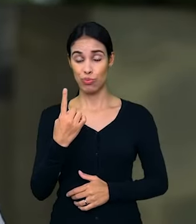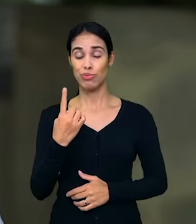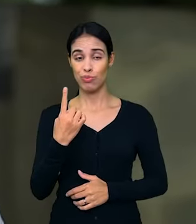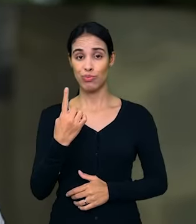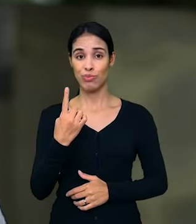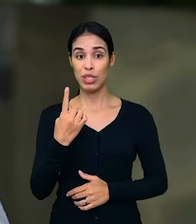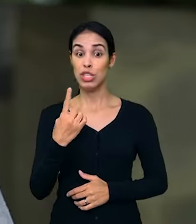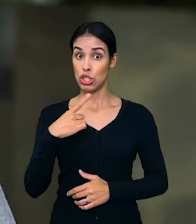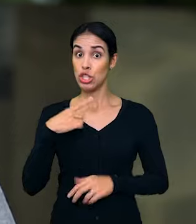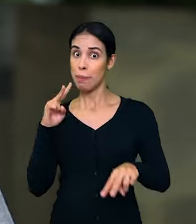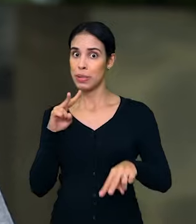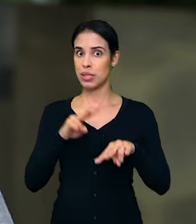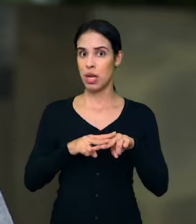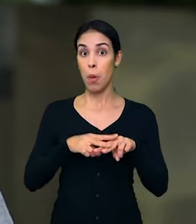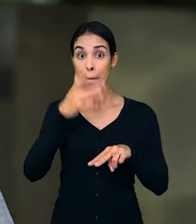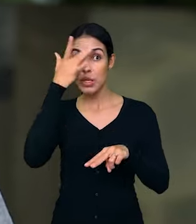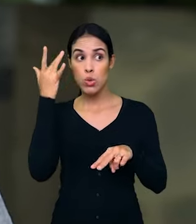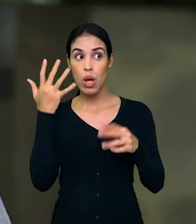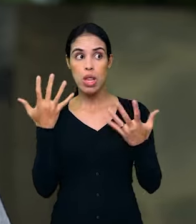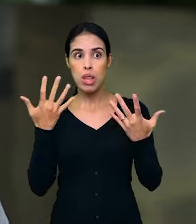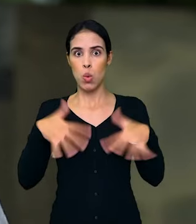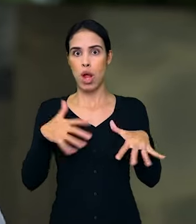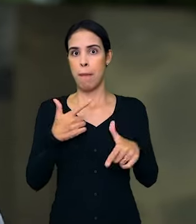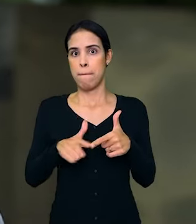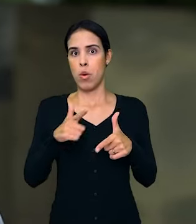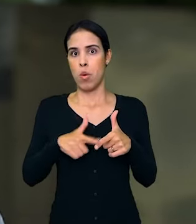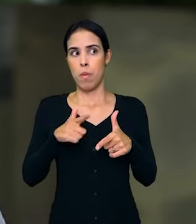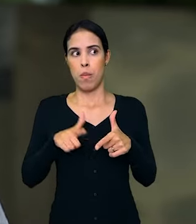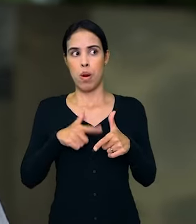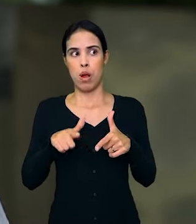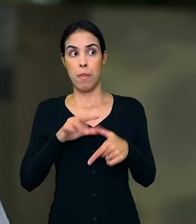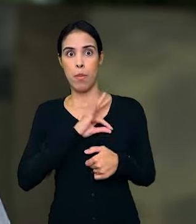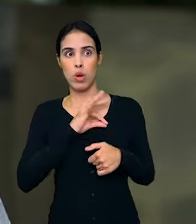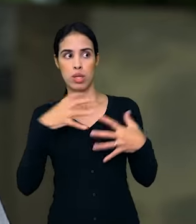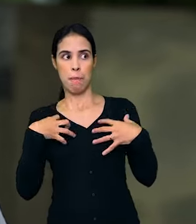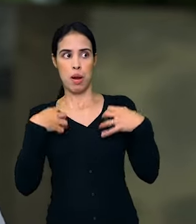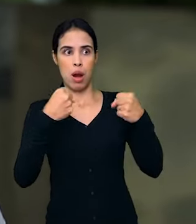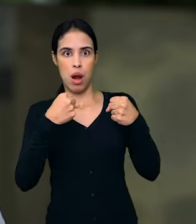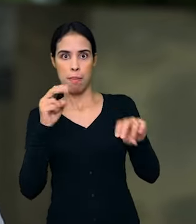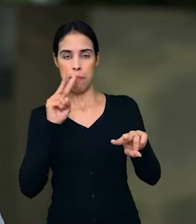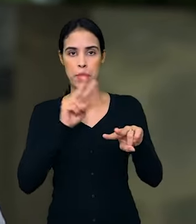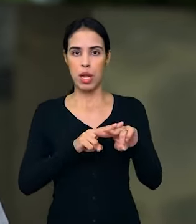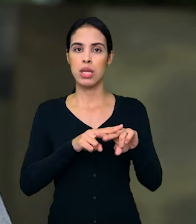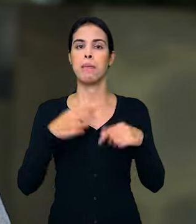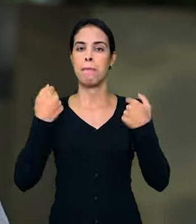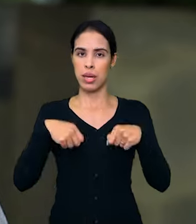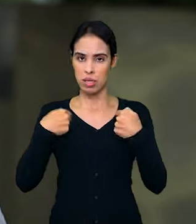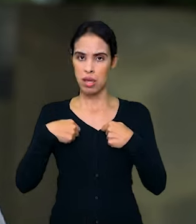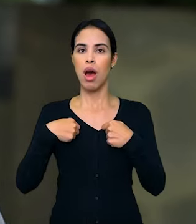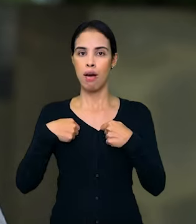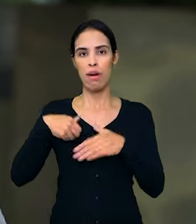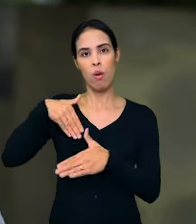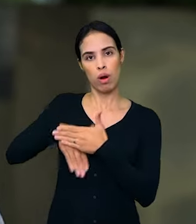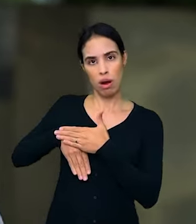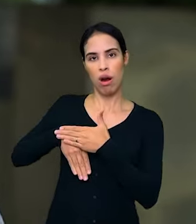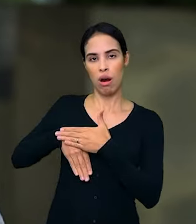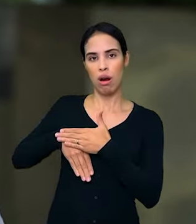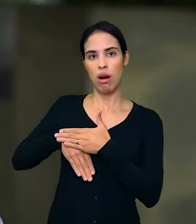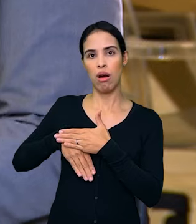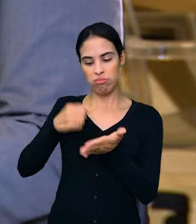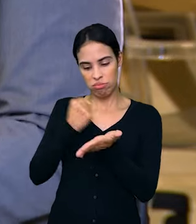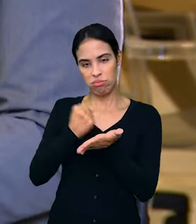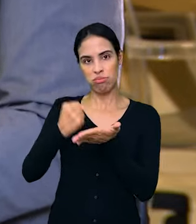contravenção penal. Então, quem queria se livrar de problemas com a polícia e com a justiça, precisava ter uma carteira de